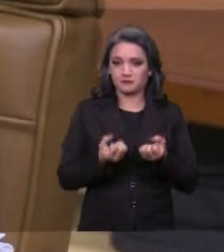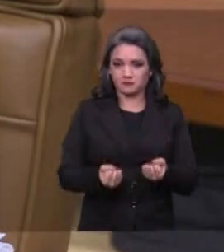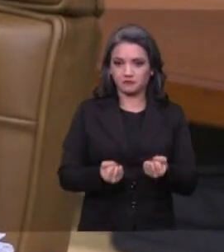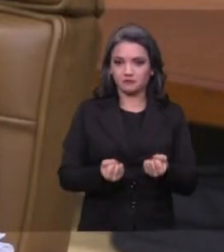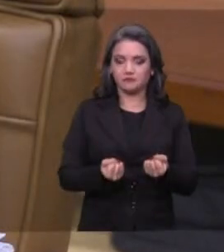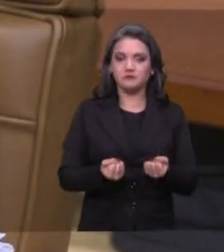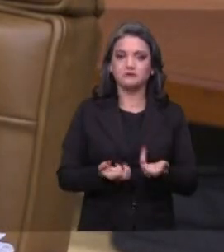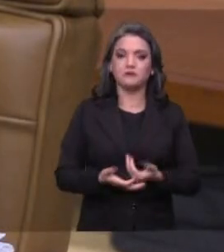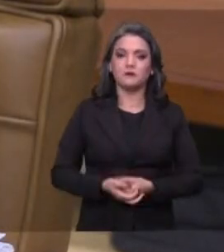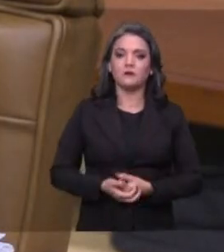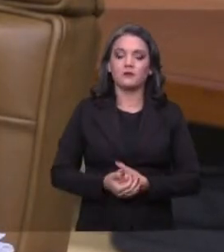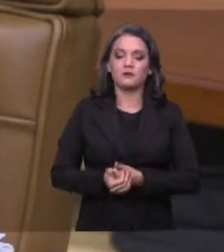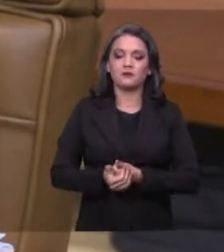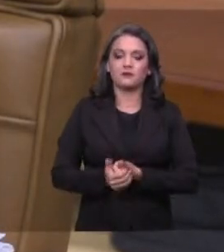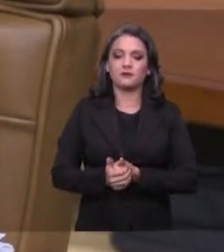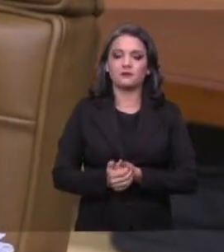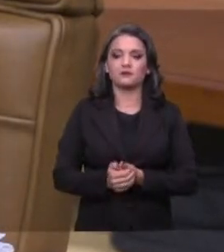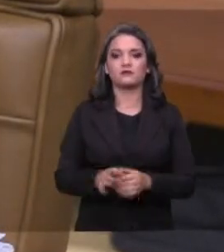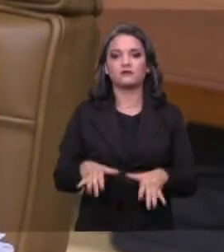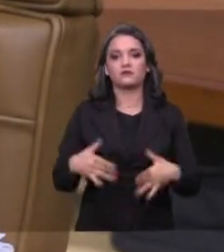aqui